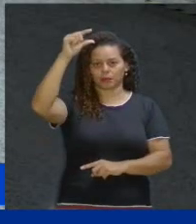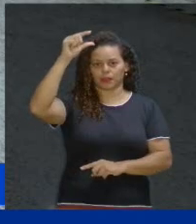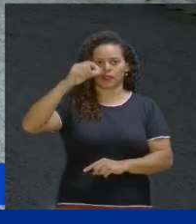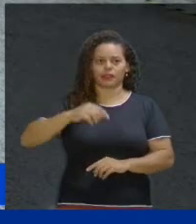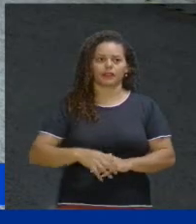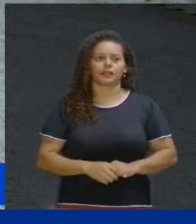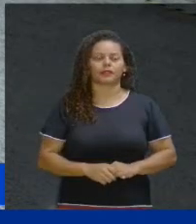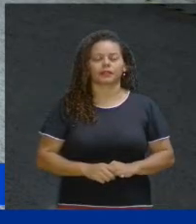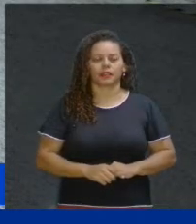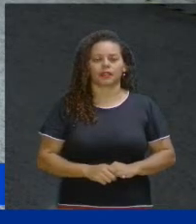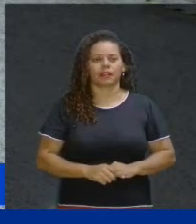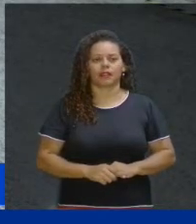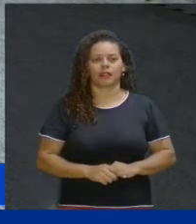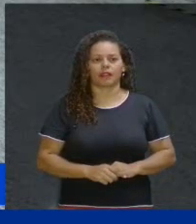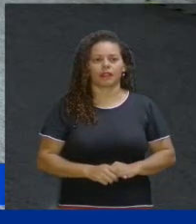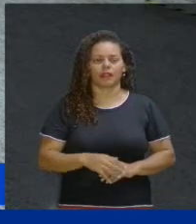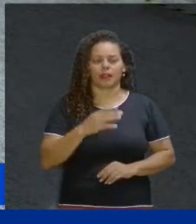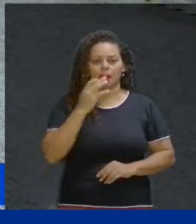Vamos de imediato